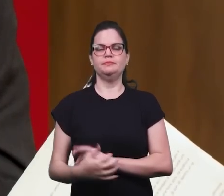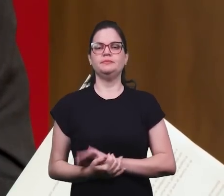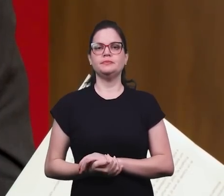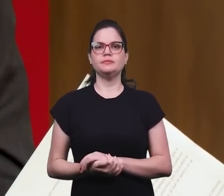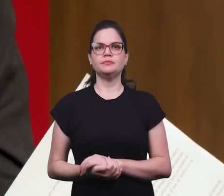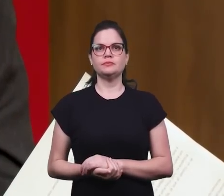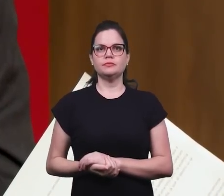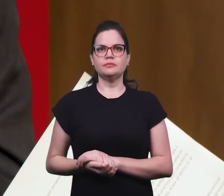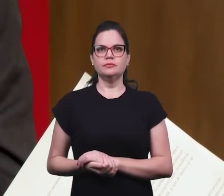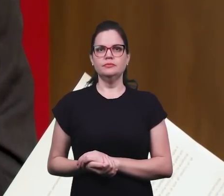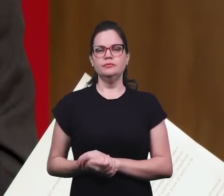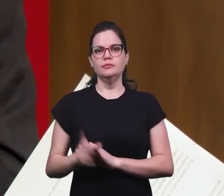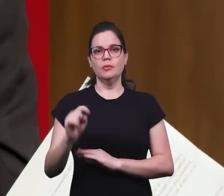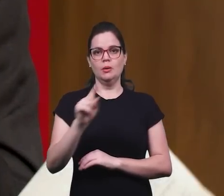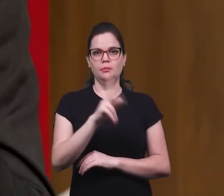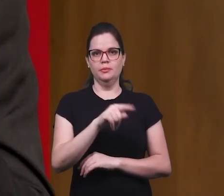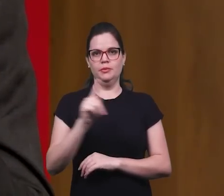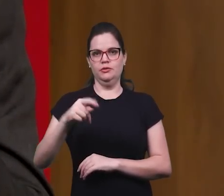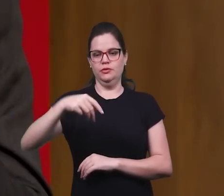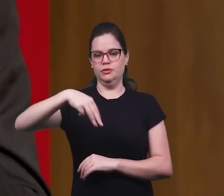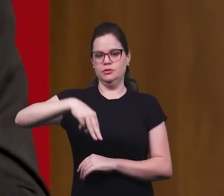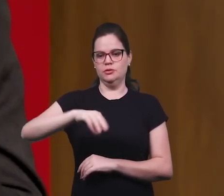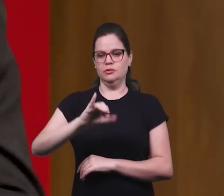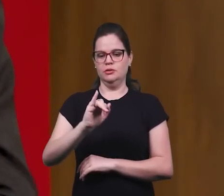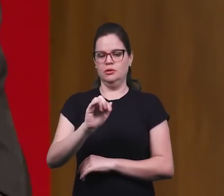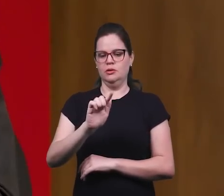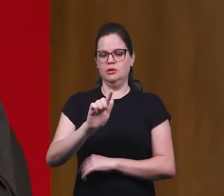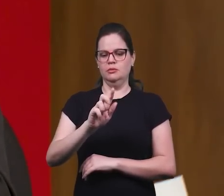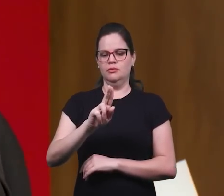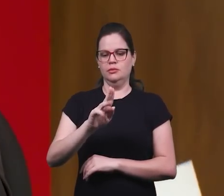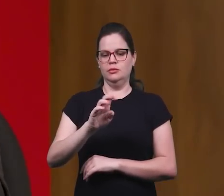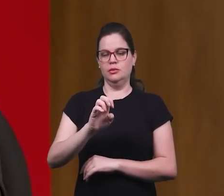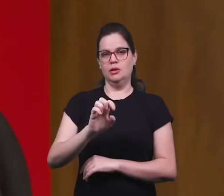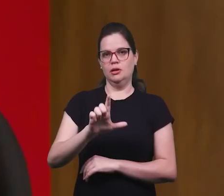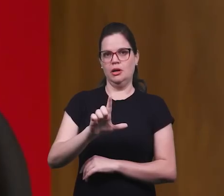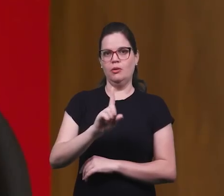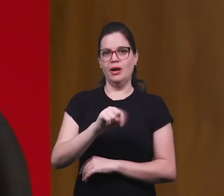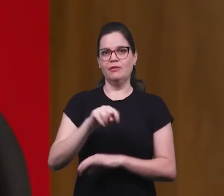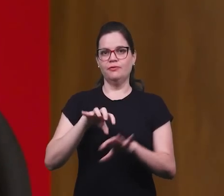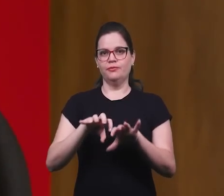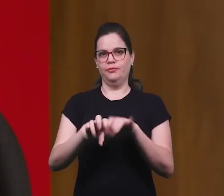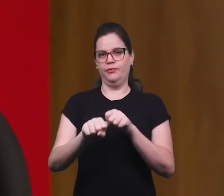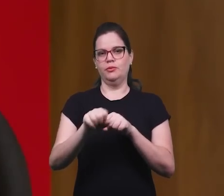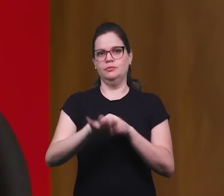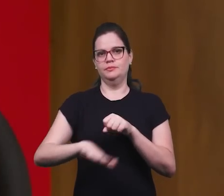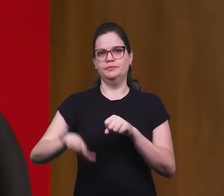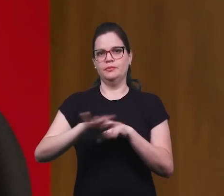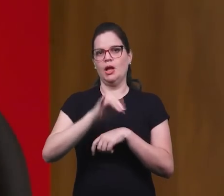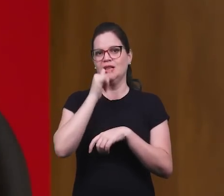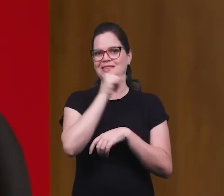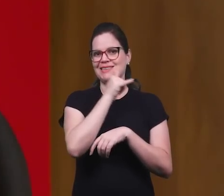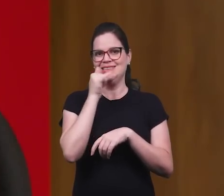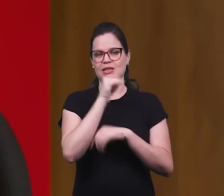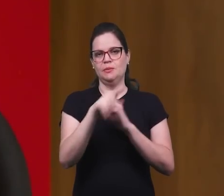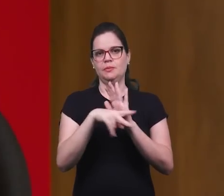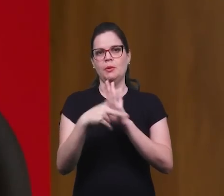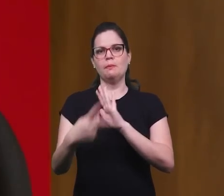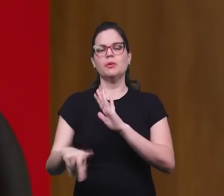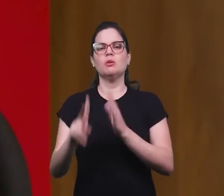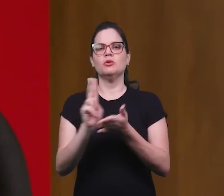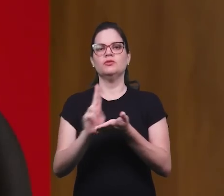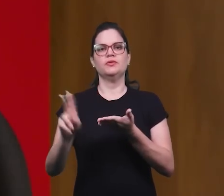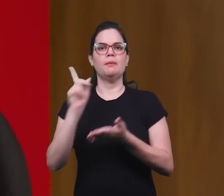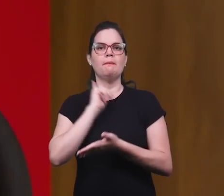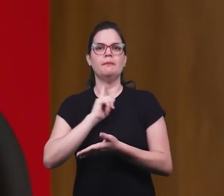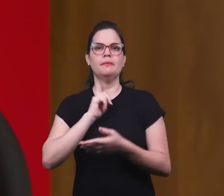vídeo, que é o professor Miguel Faria Lima. O professor Miguel Faria Lima, ele é graduado em odontologia pela PUC Minas,